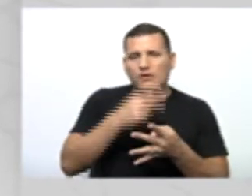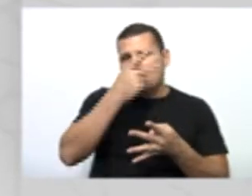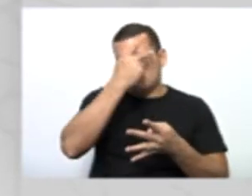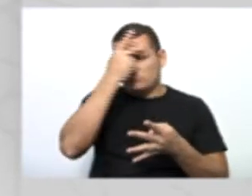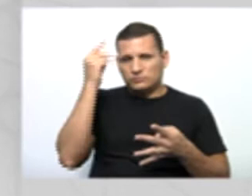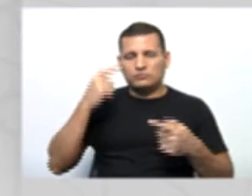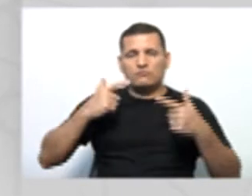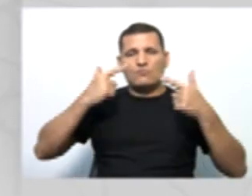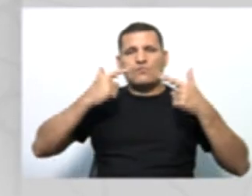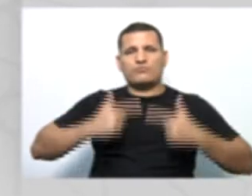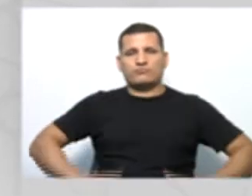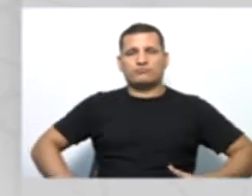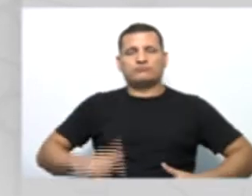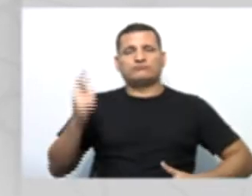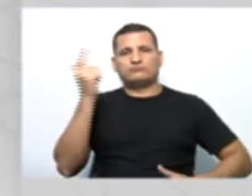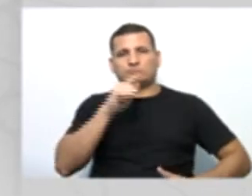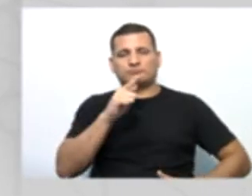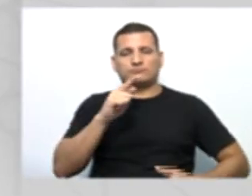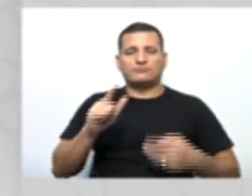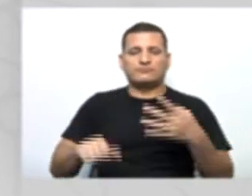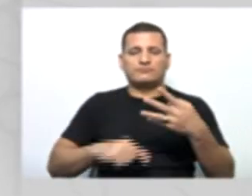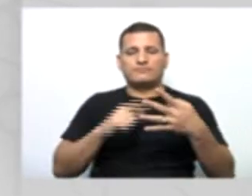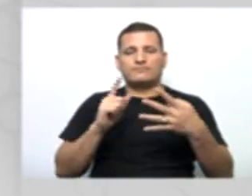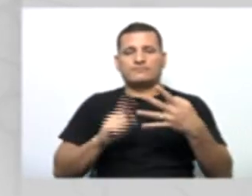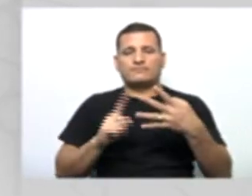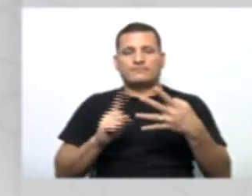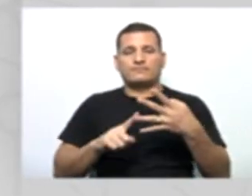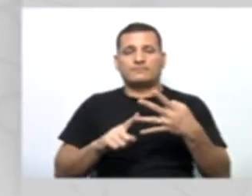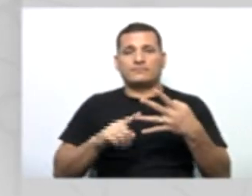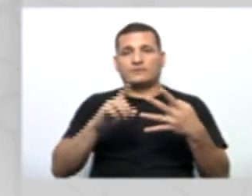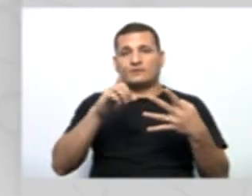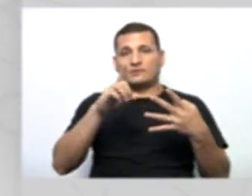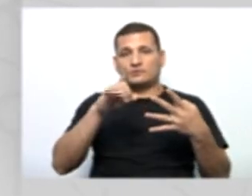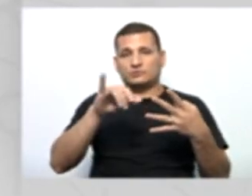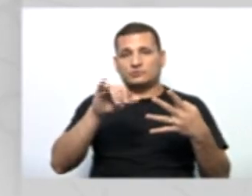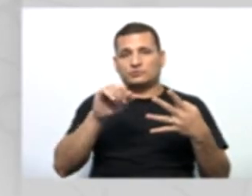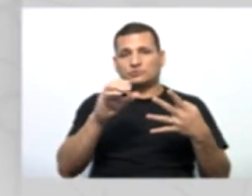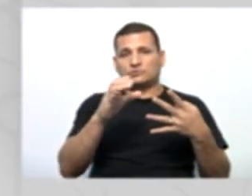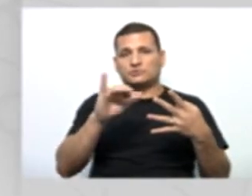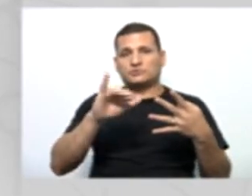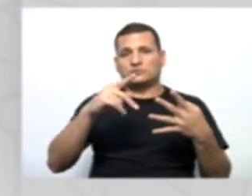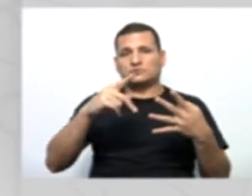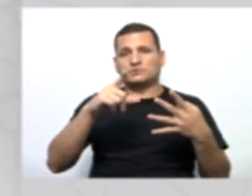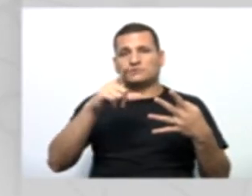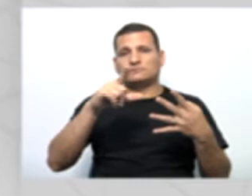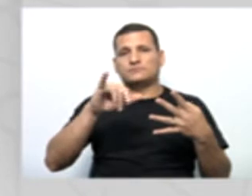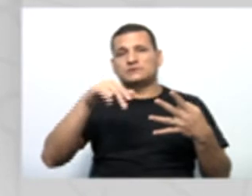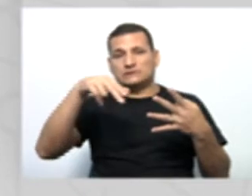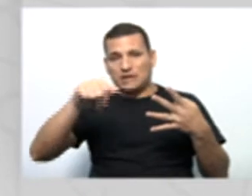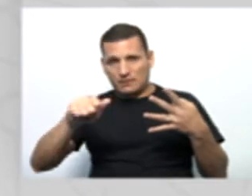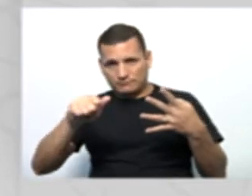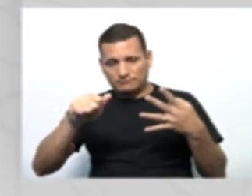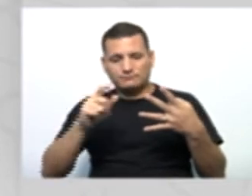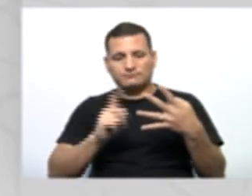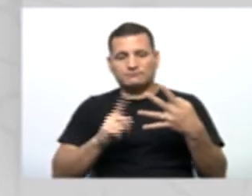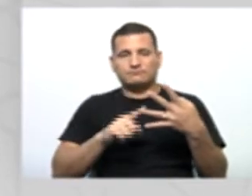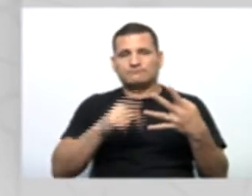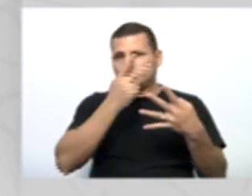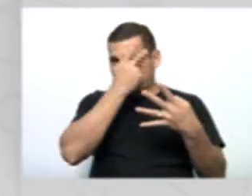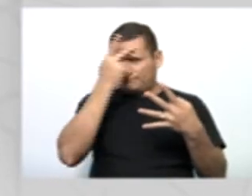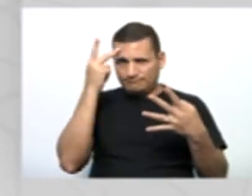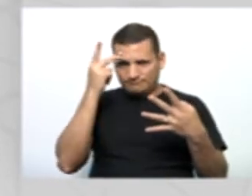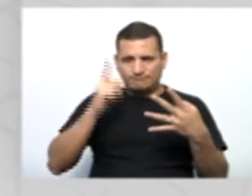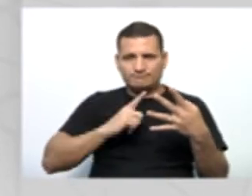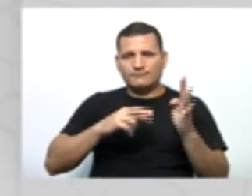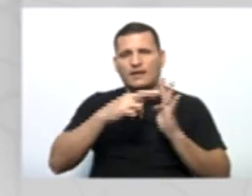que consegue ser ponderada nas suas ações. Disciplina, ela consegue, a pessoa que tem disciplina, ela tem o